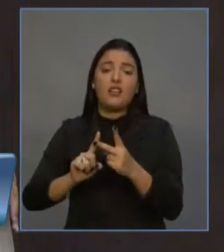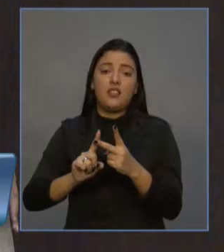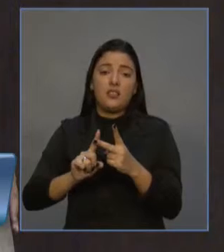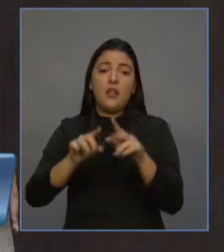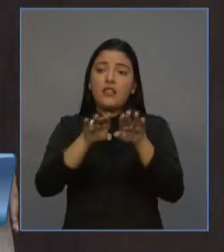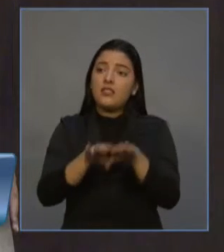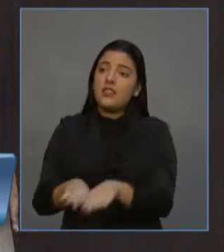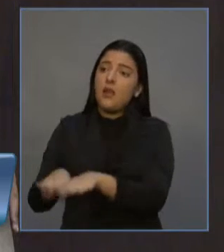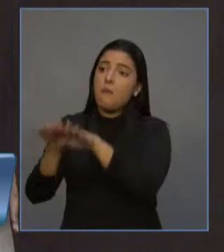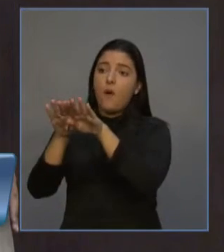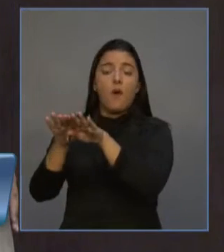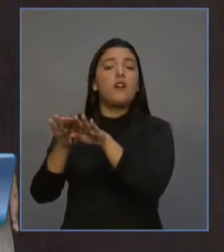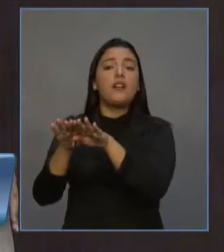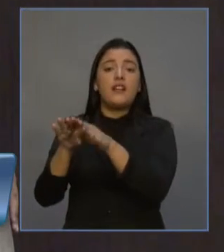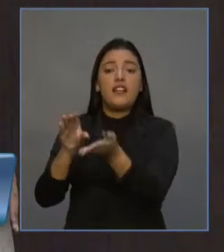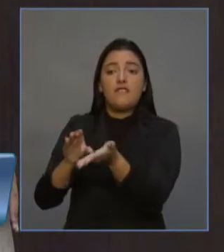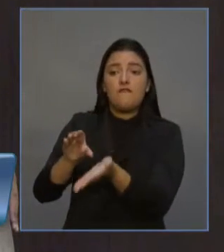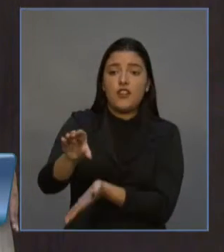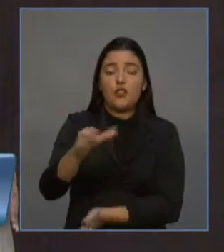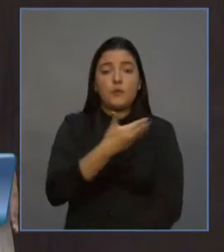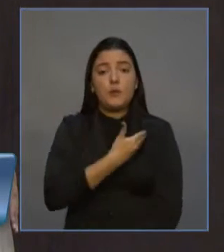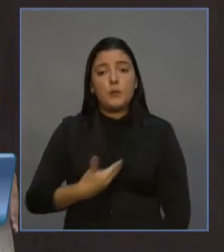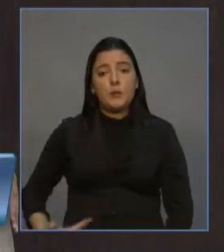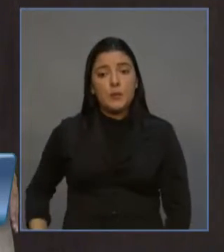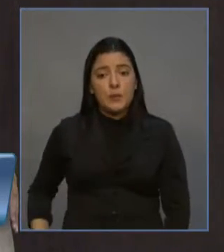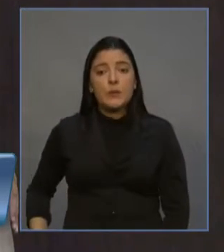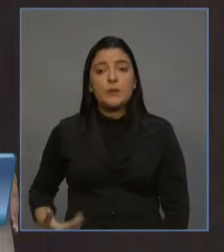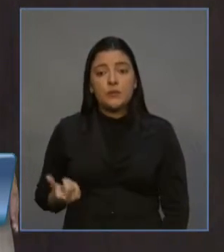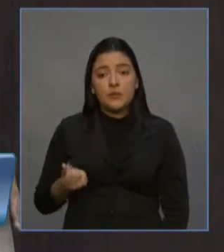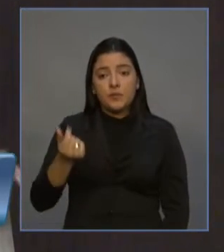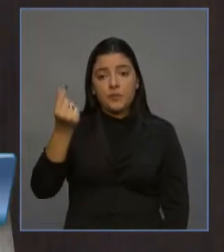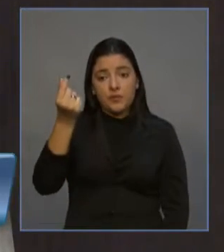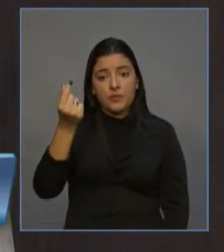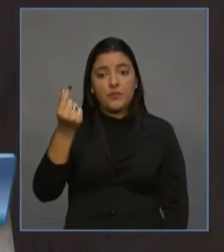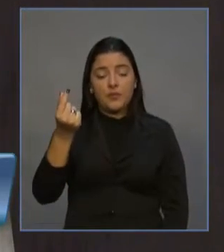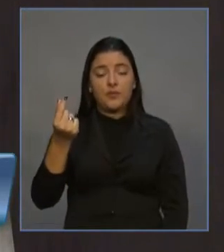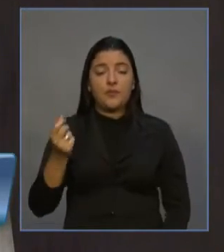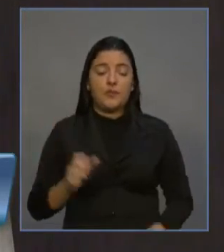democracia, mais investimento público. A paz é fruto da justiça. Muito obrigado.